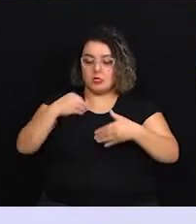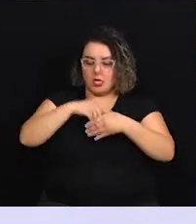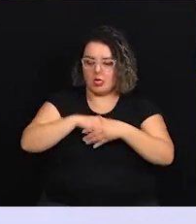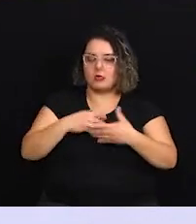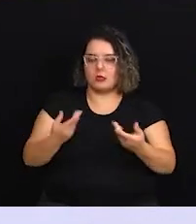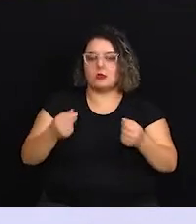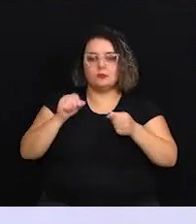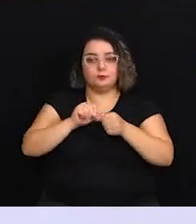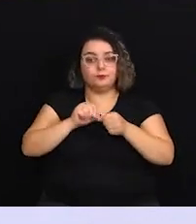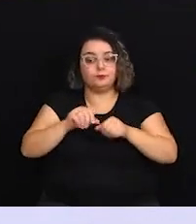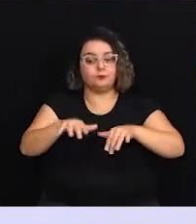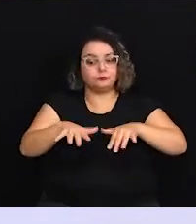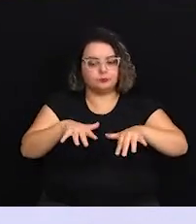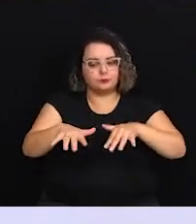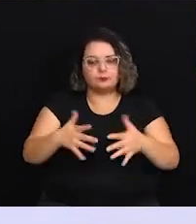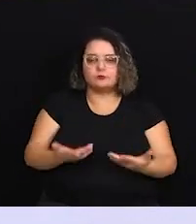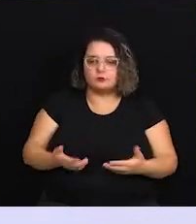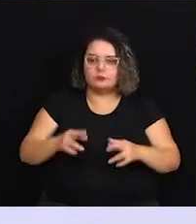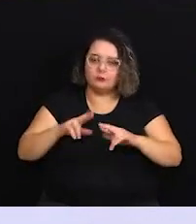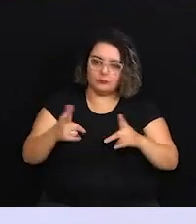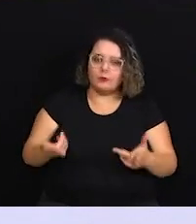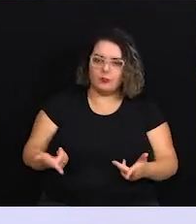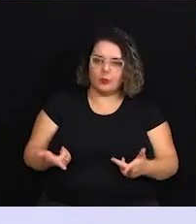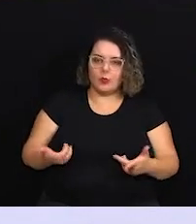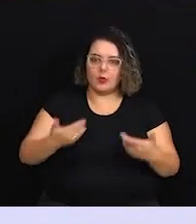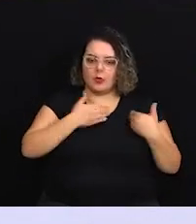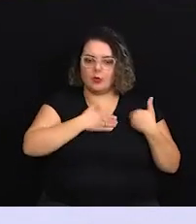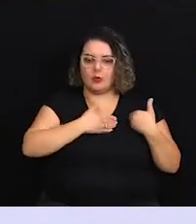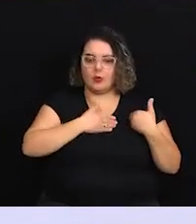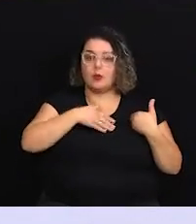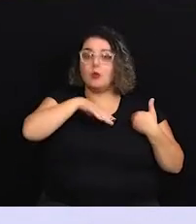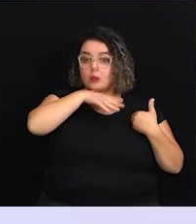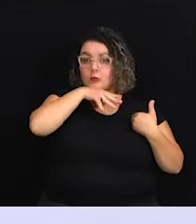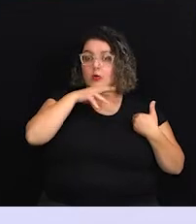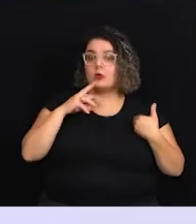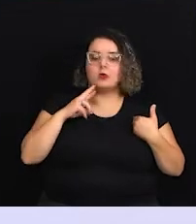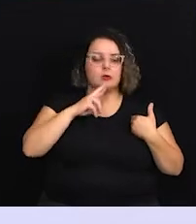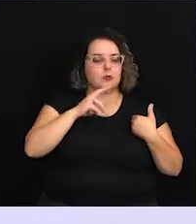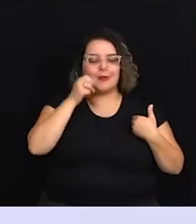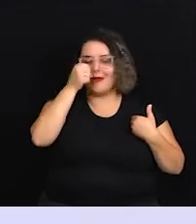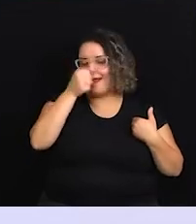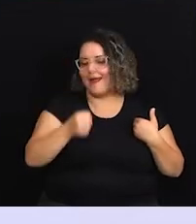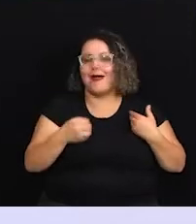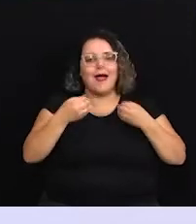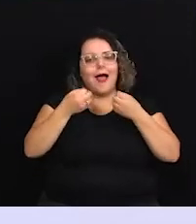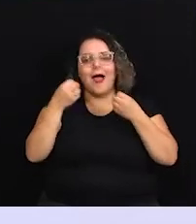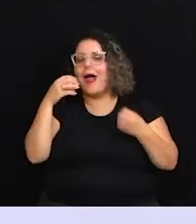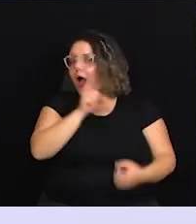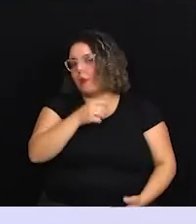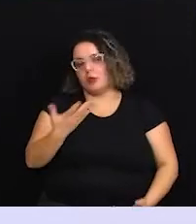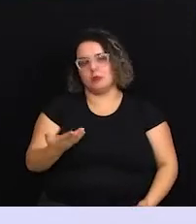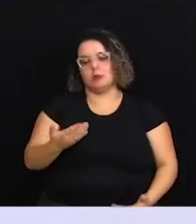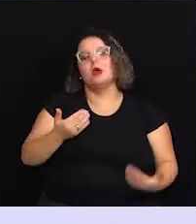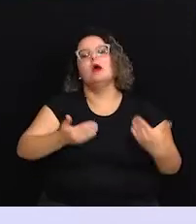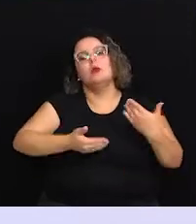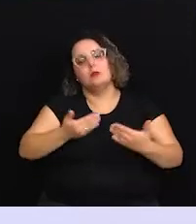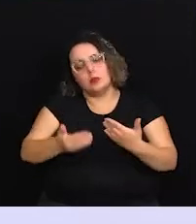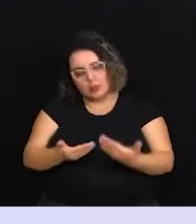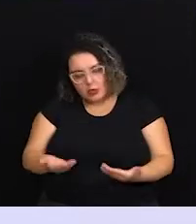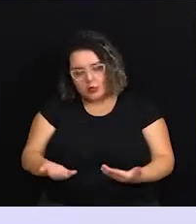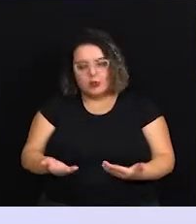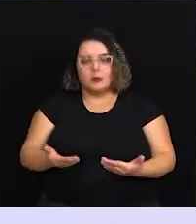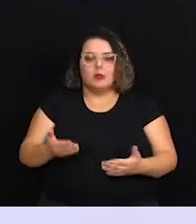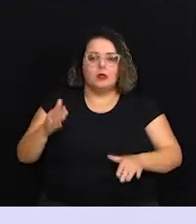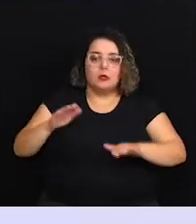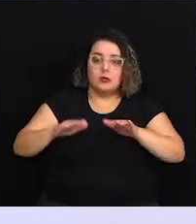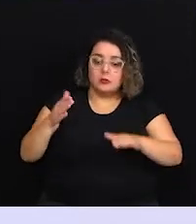postura interna e fazer alguns movimentos diferentes, o animal responde muito, muito rápido. Mas a constelação, ela é um processo e,